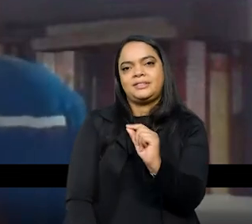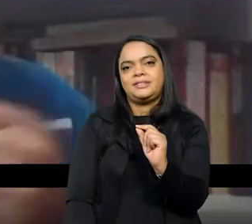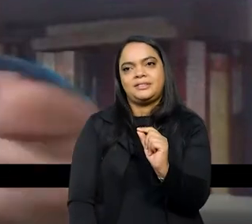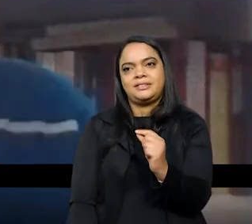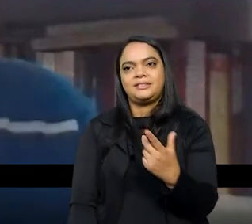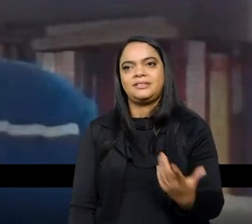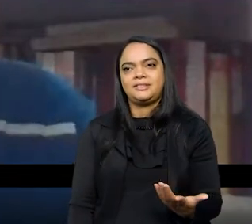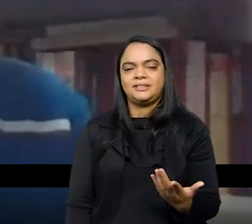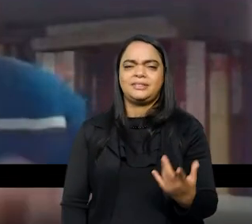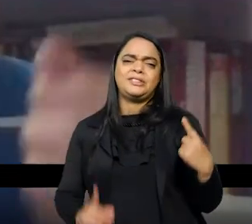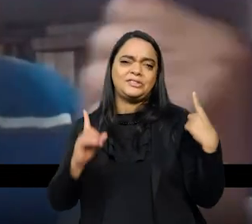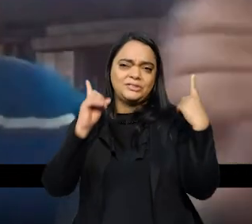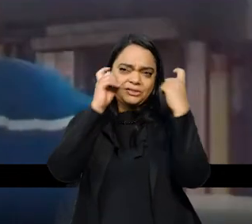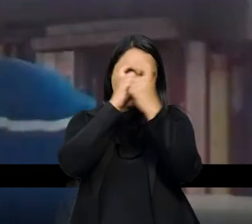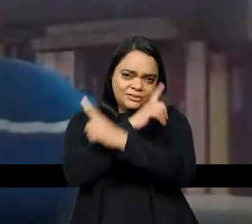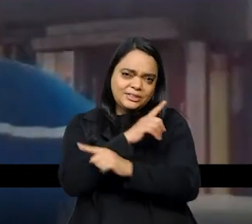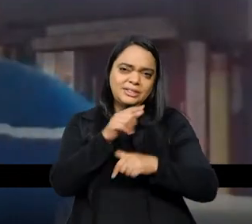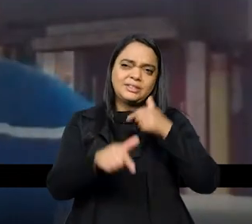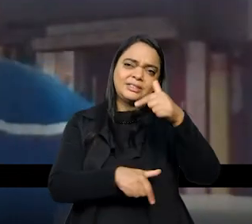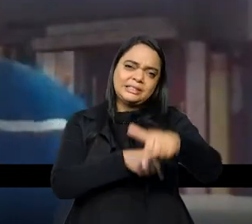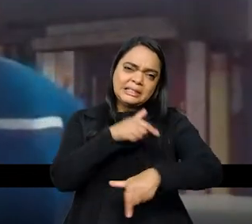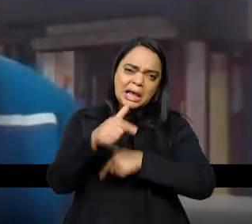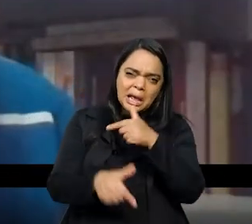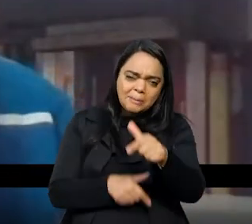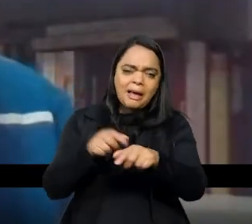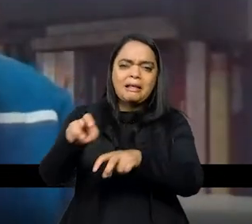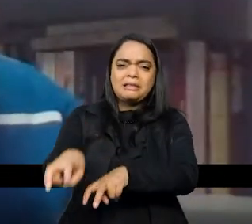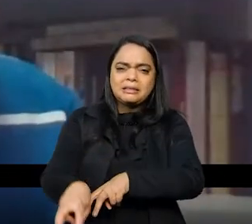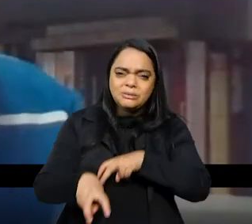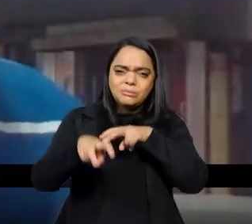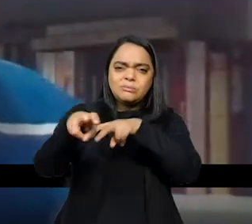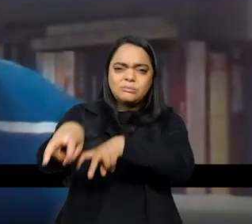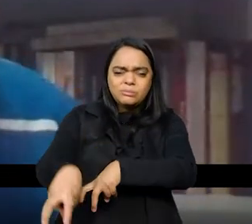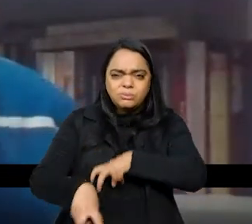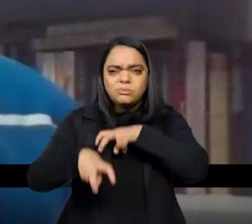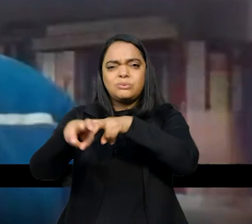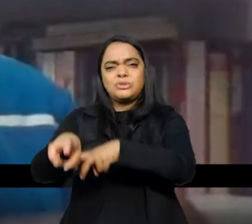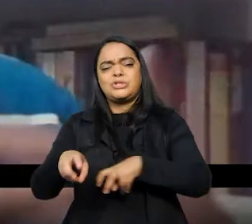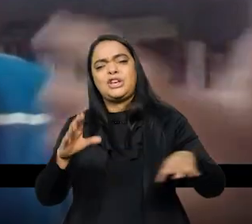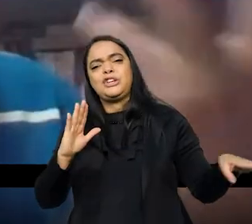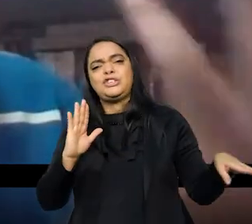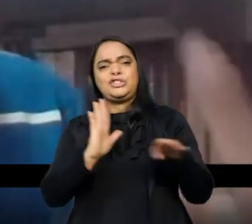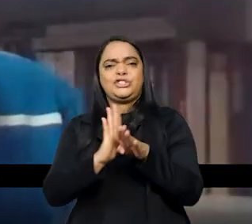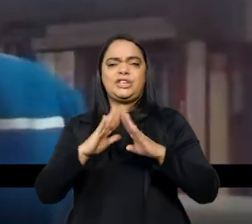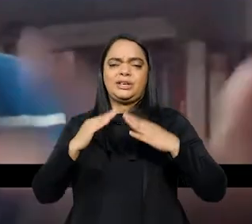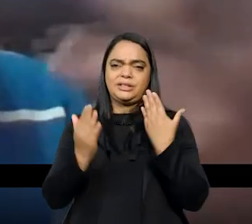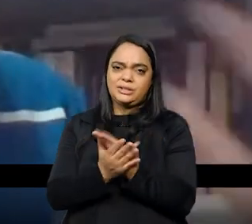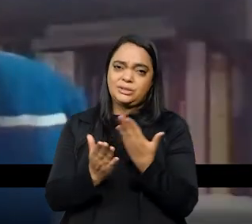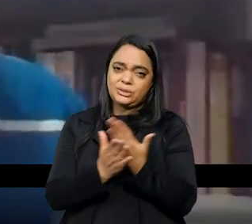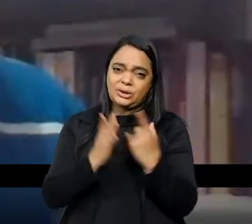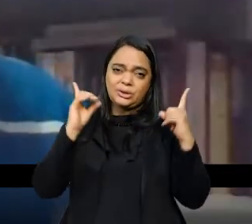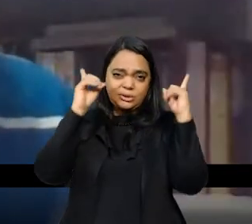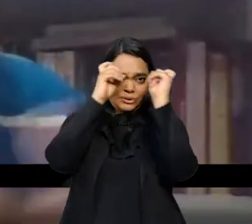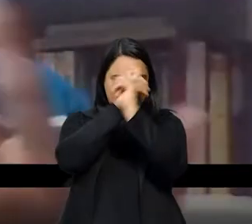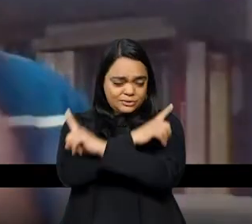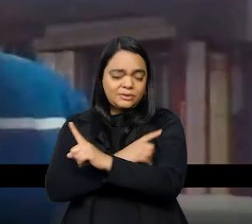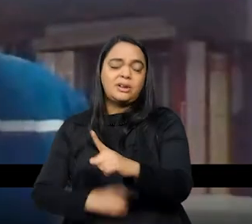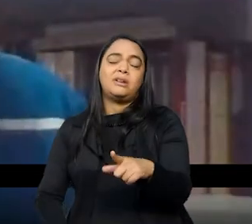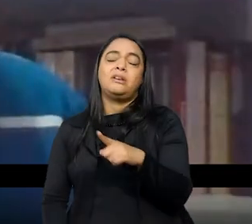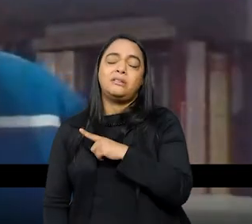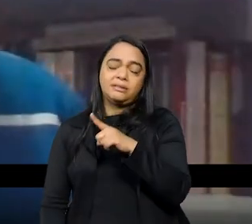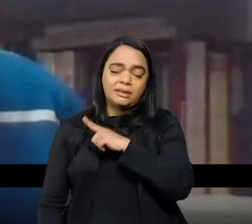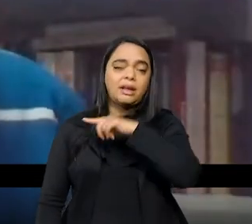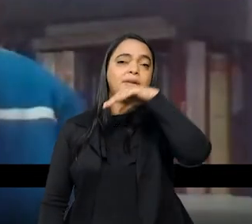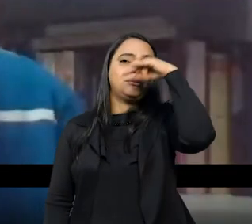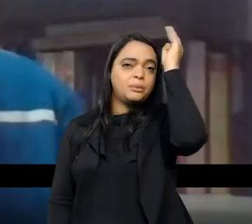que trabalha lá na enxada, que chega na escola com dificuldades. Né? Ainda existe esse Brasil que a gente não